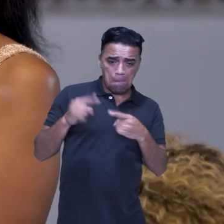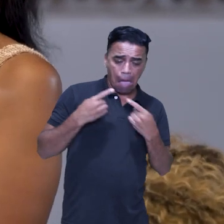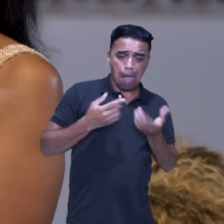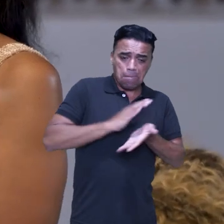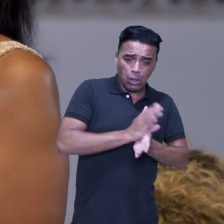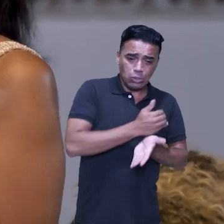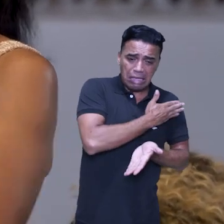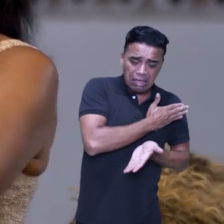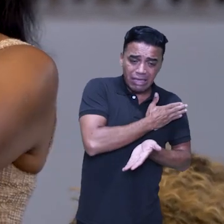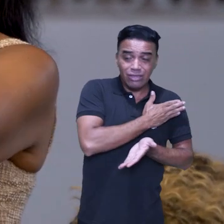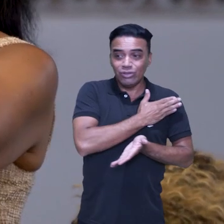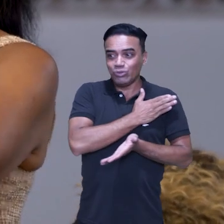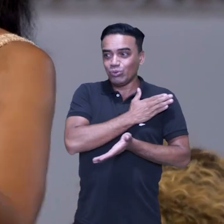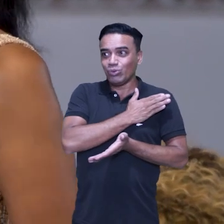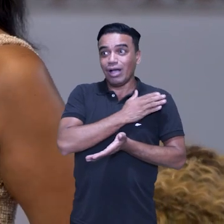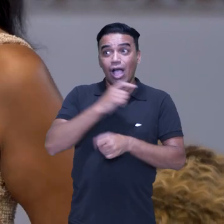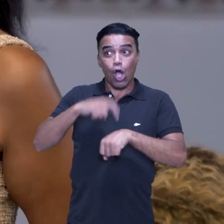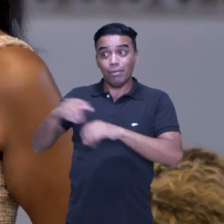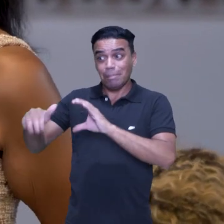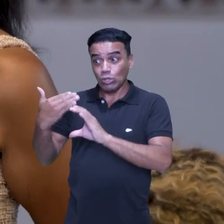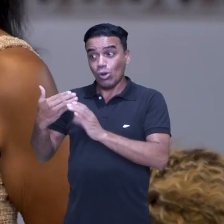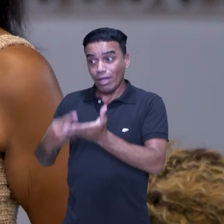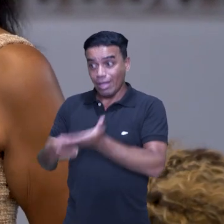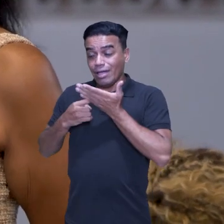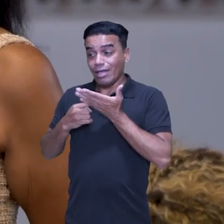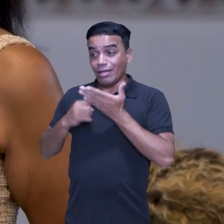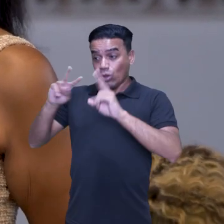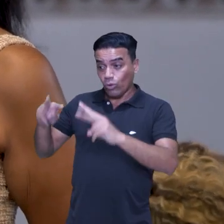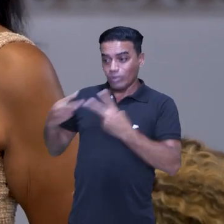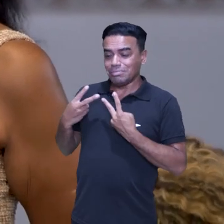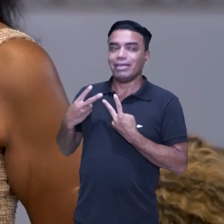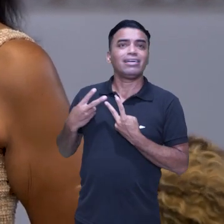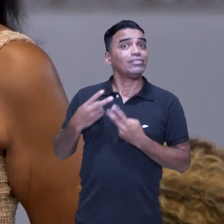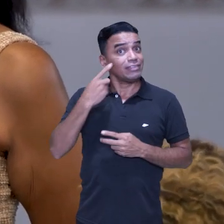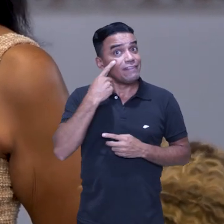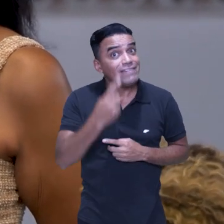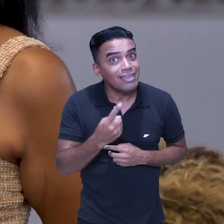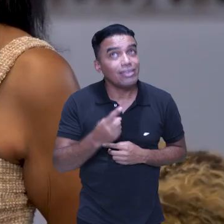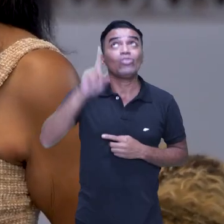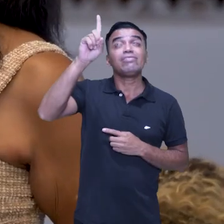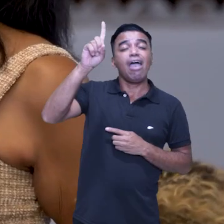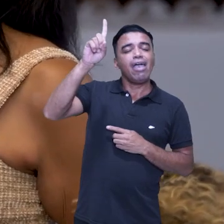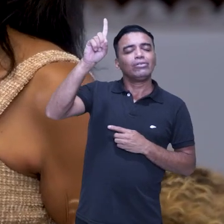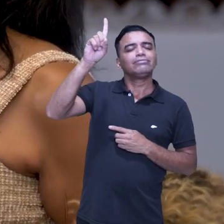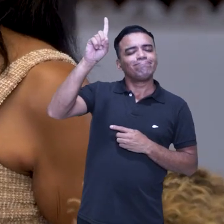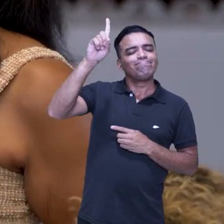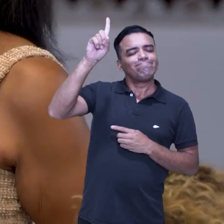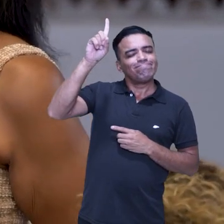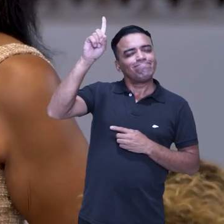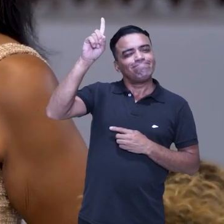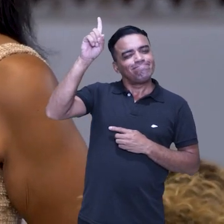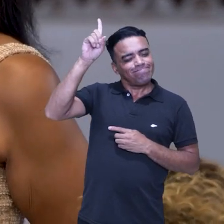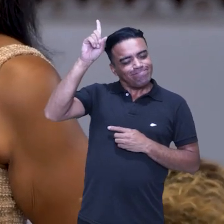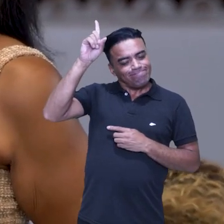mensagem que vocês me mandaram, meu mundo se levantou. Né, pelo reconhecimento, e eu falava, gente, está vendo? Então, que a gente tem Deus, né,